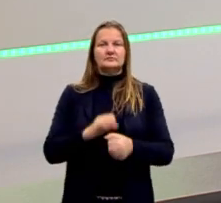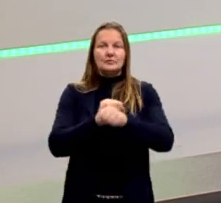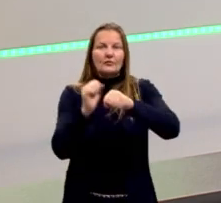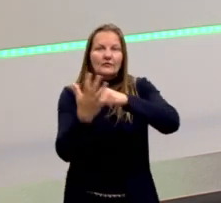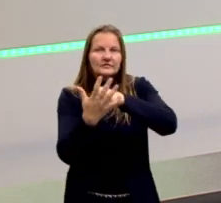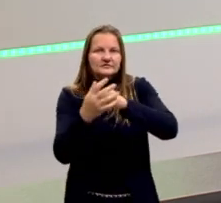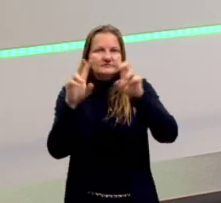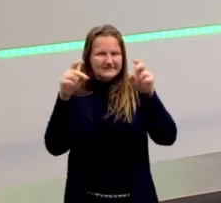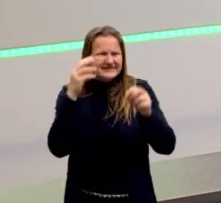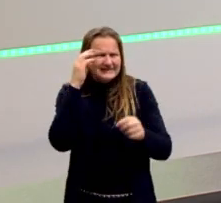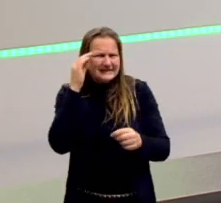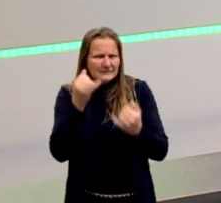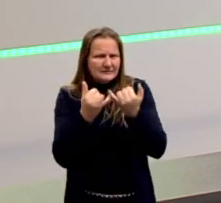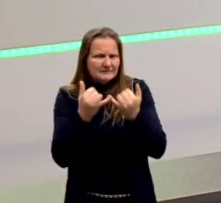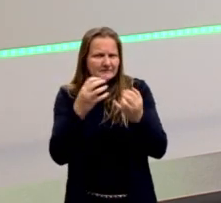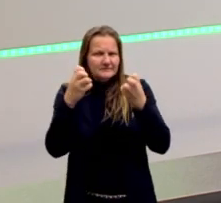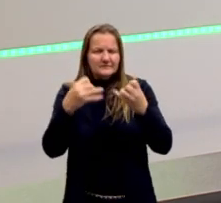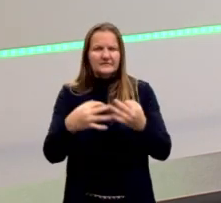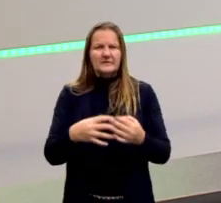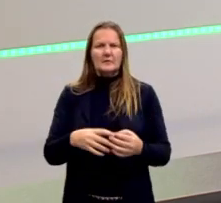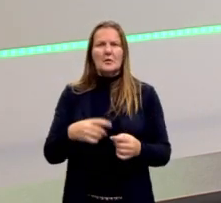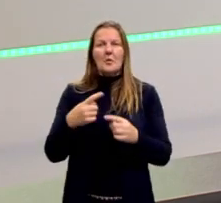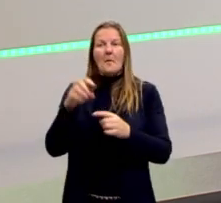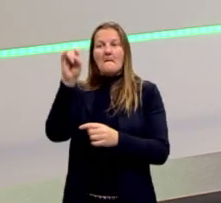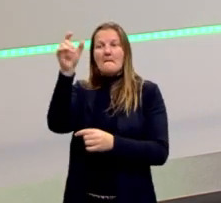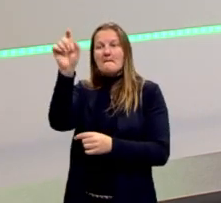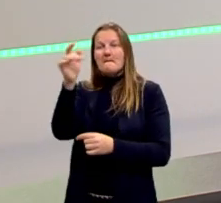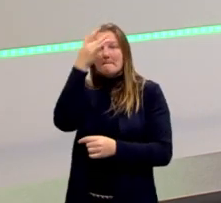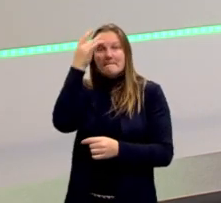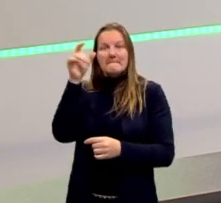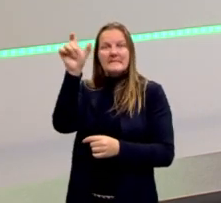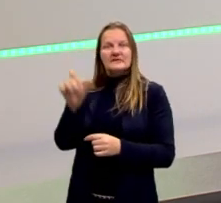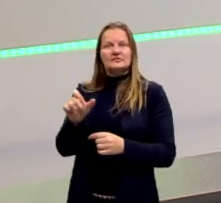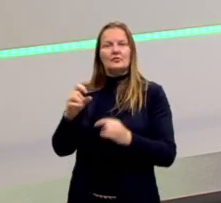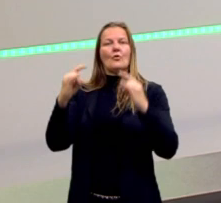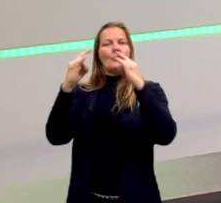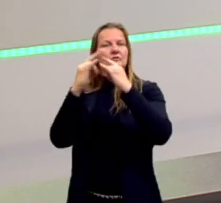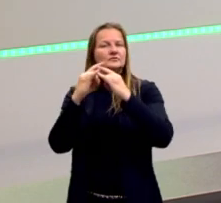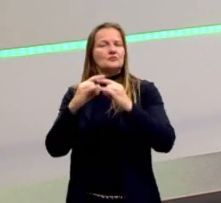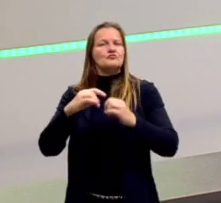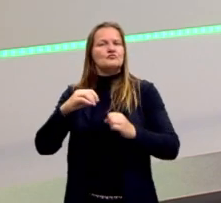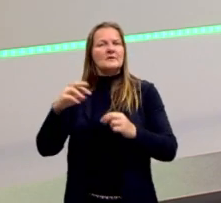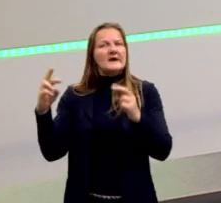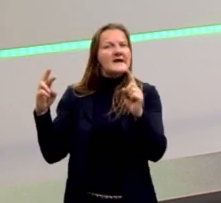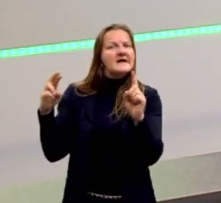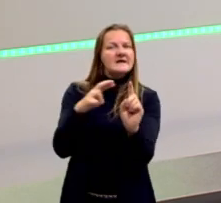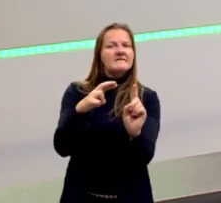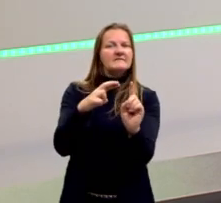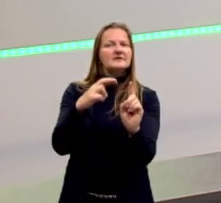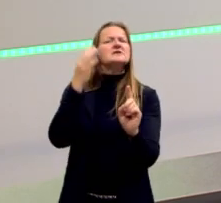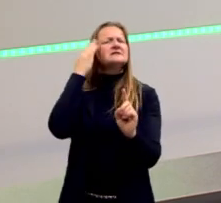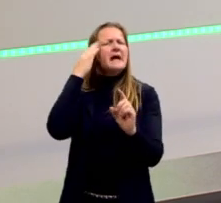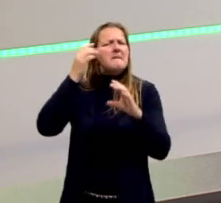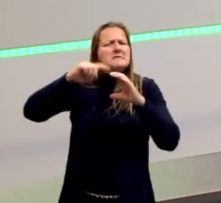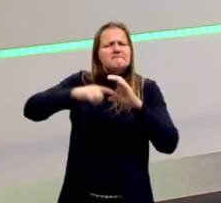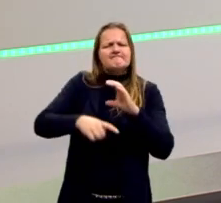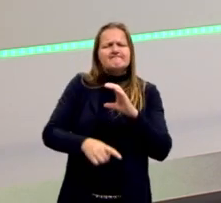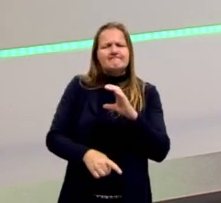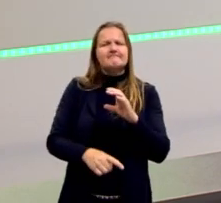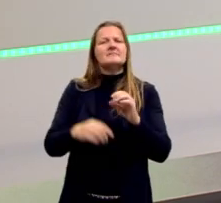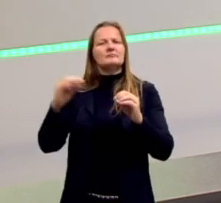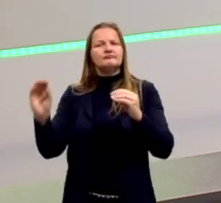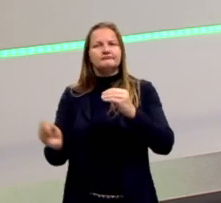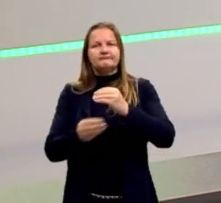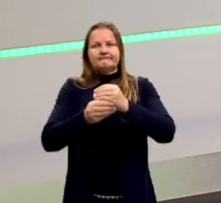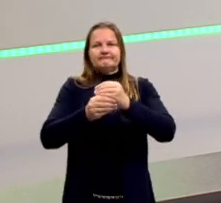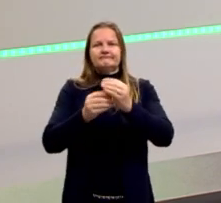então e de autoridade quando eu trago alguém ou alguma instituição que entende sobre aquele assunto